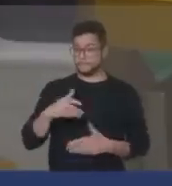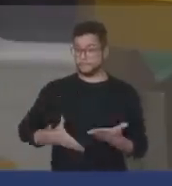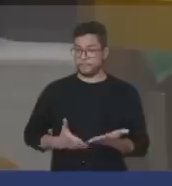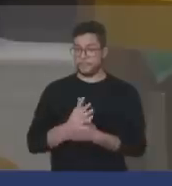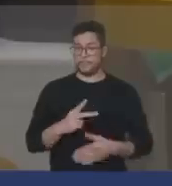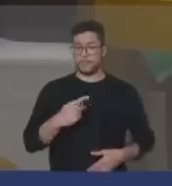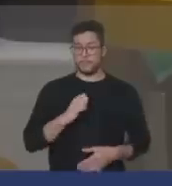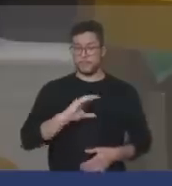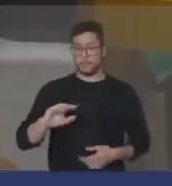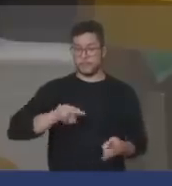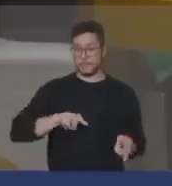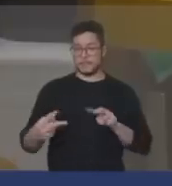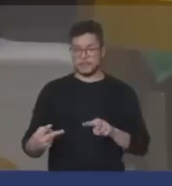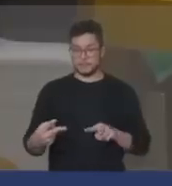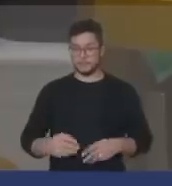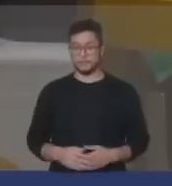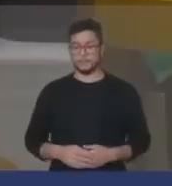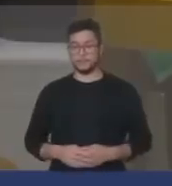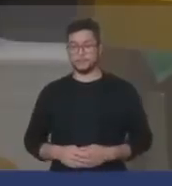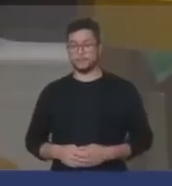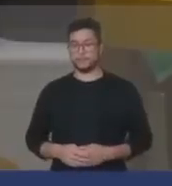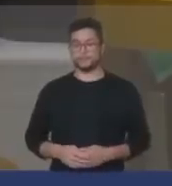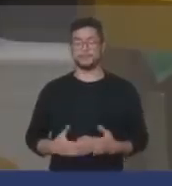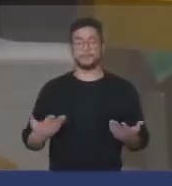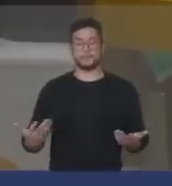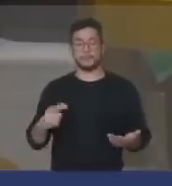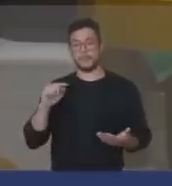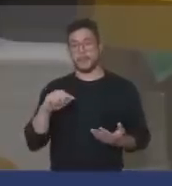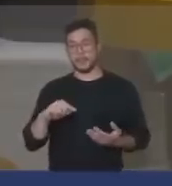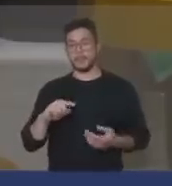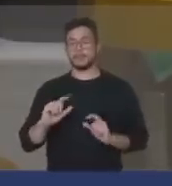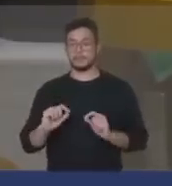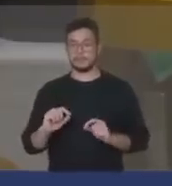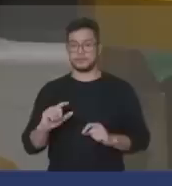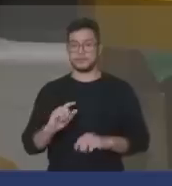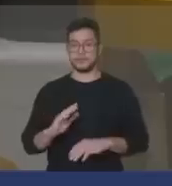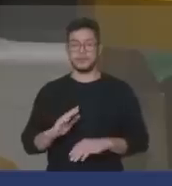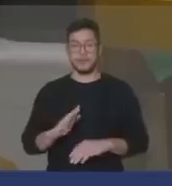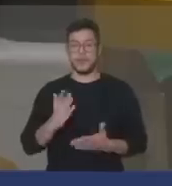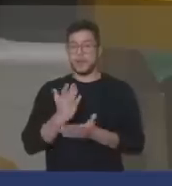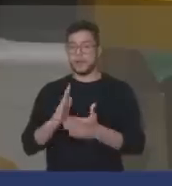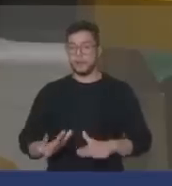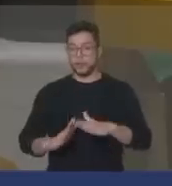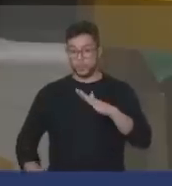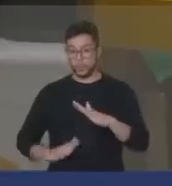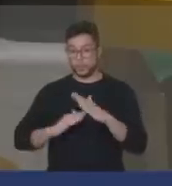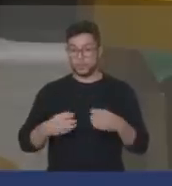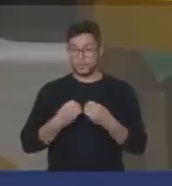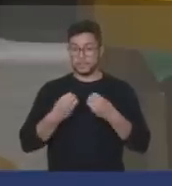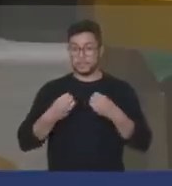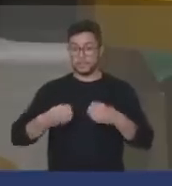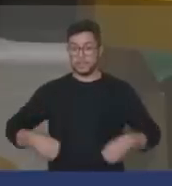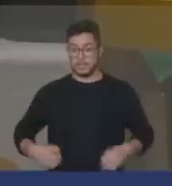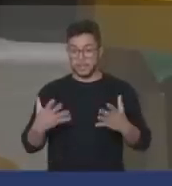transição. E lá colocou-se um fim ao teto de gasto aprovado em 2016, que se